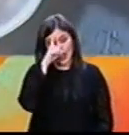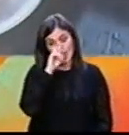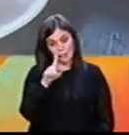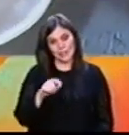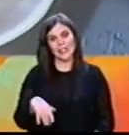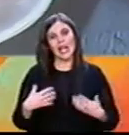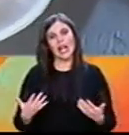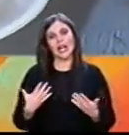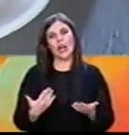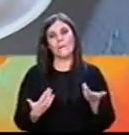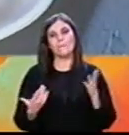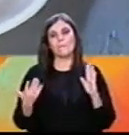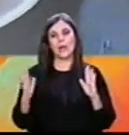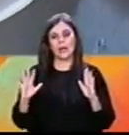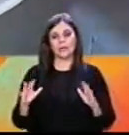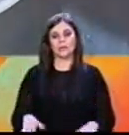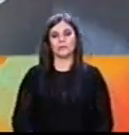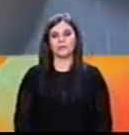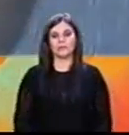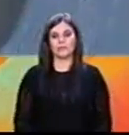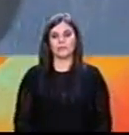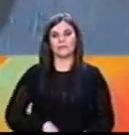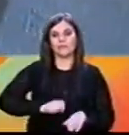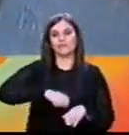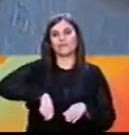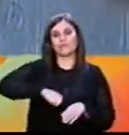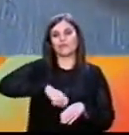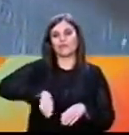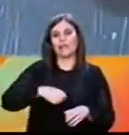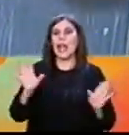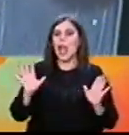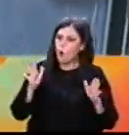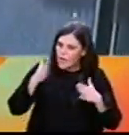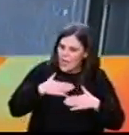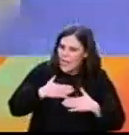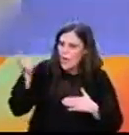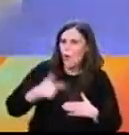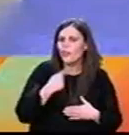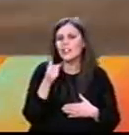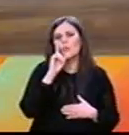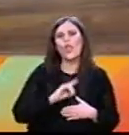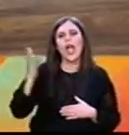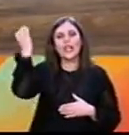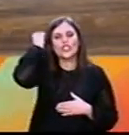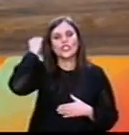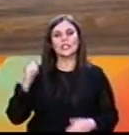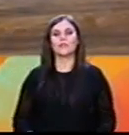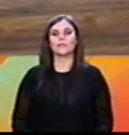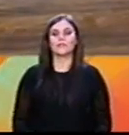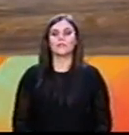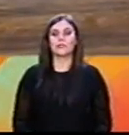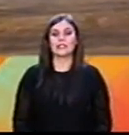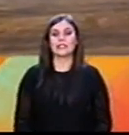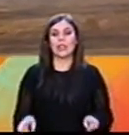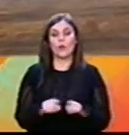Pronto, agora com a mão. Dou assim uma ajudinha. Não, eu. Vamos estender. Olha, e esta massa, exatamente como a minha massa